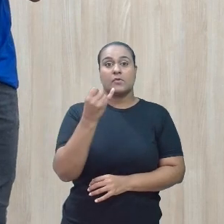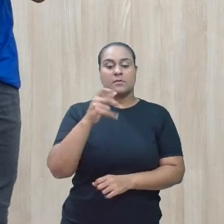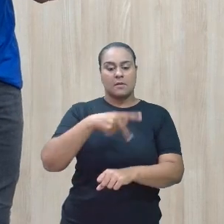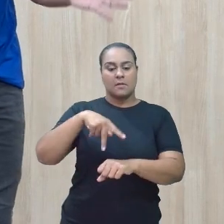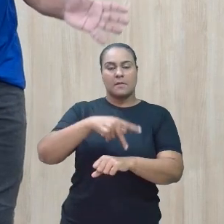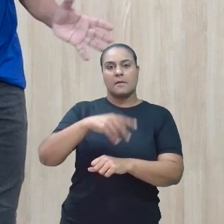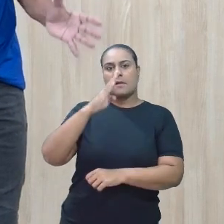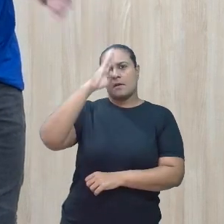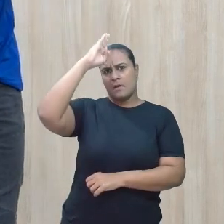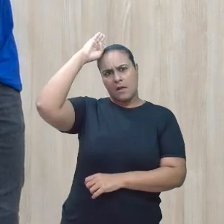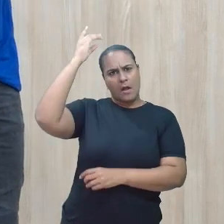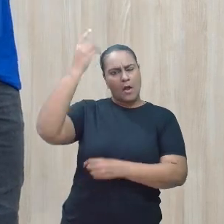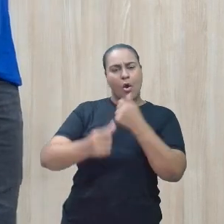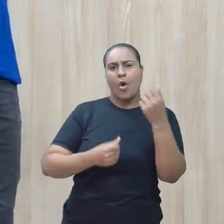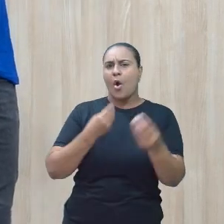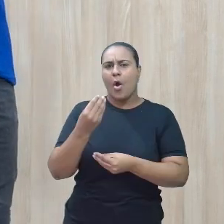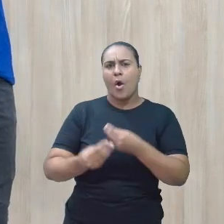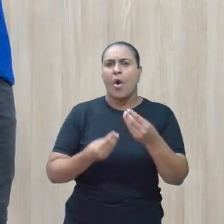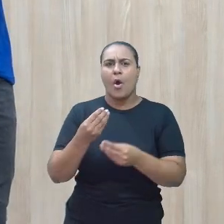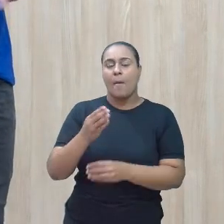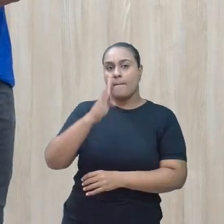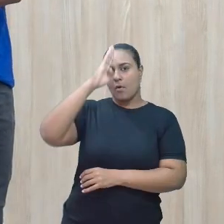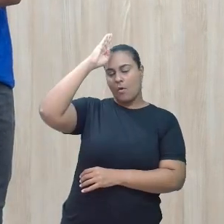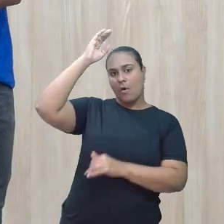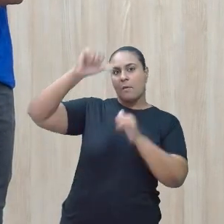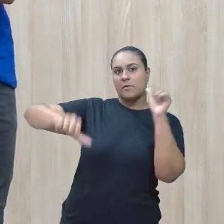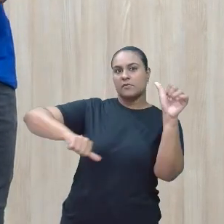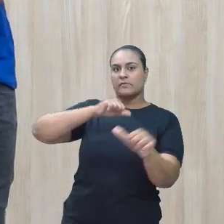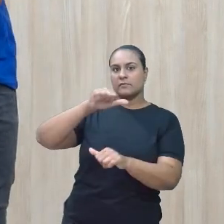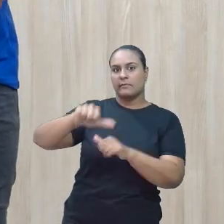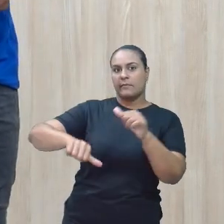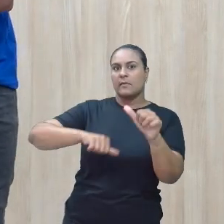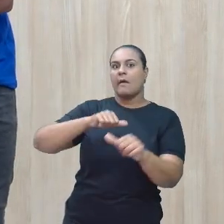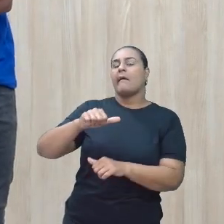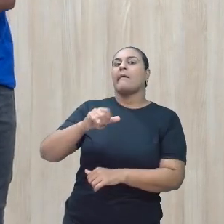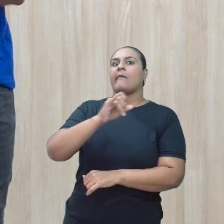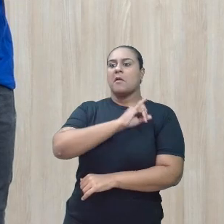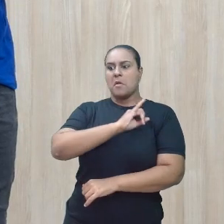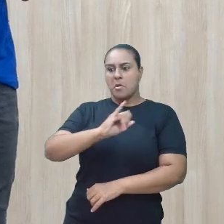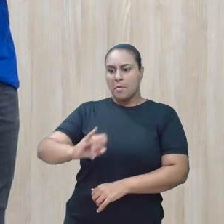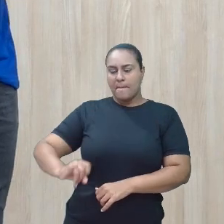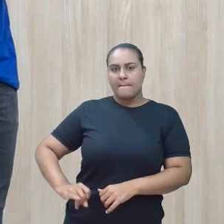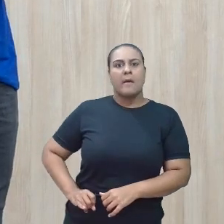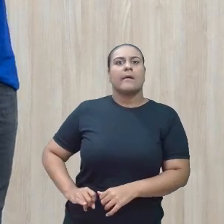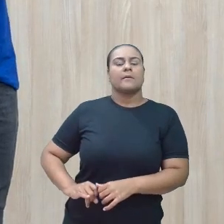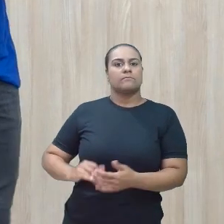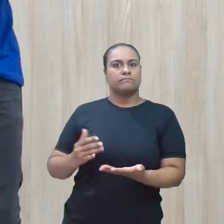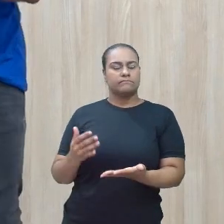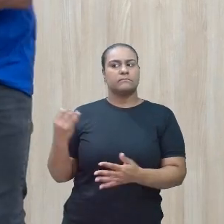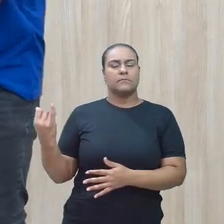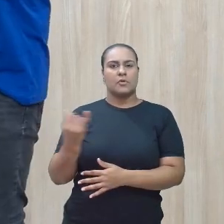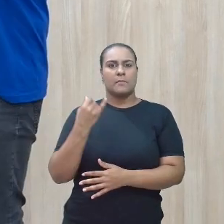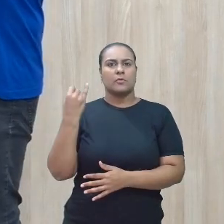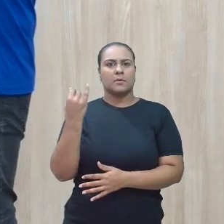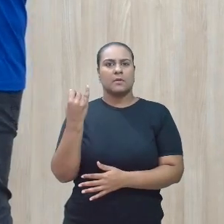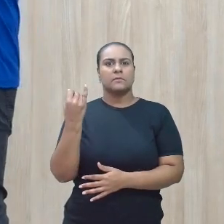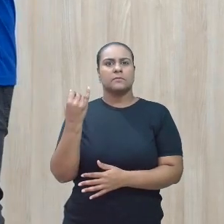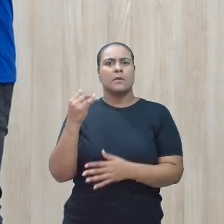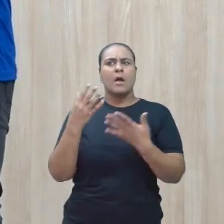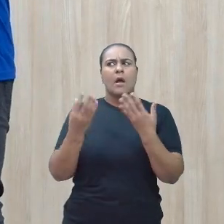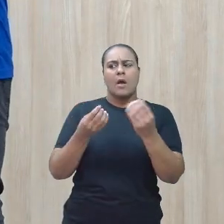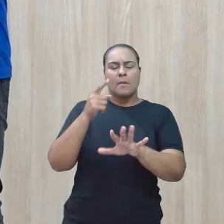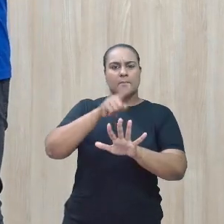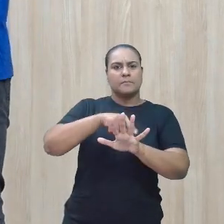Roma transformou o mundo, foi um dos maiores impérios que existiu aqui, vocês acabaram de ver isso. E Roma foi tão importante que esse